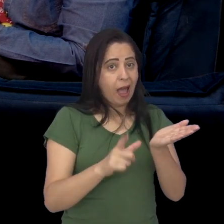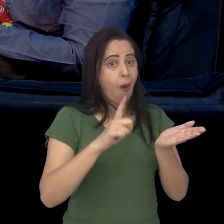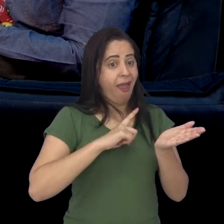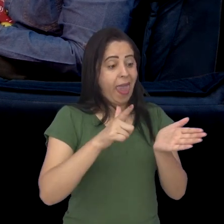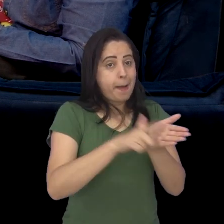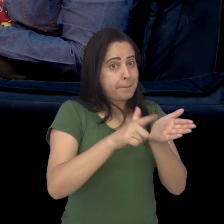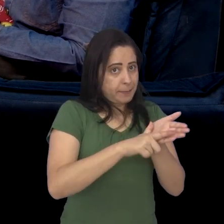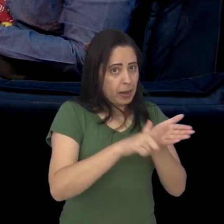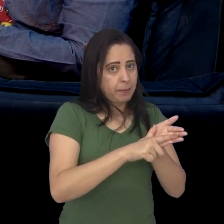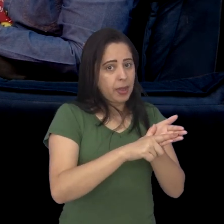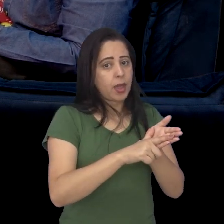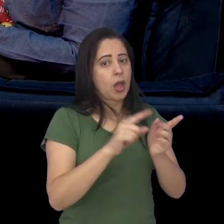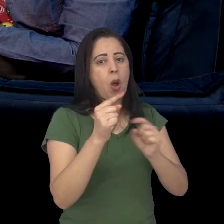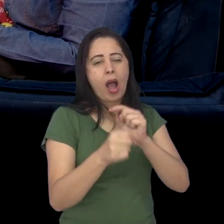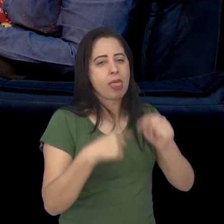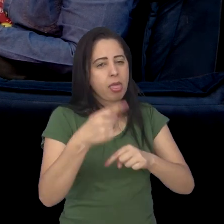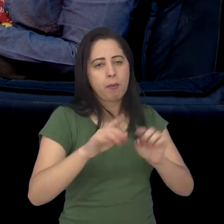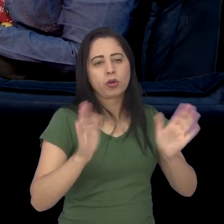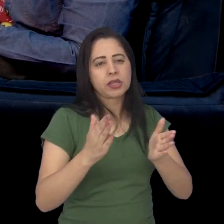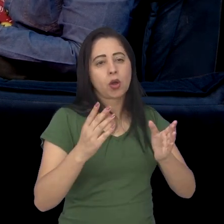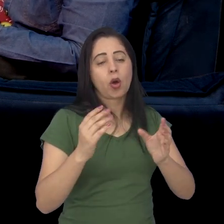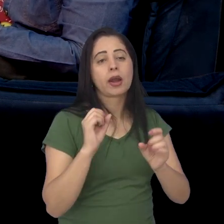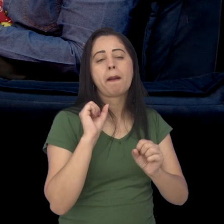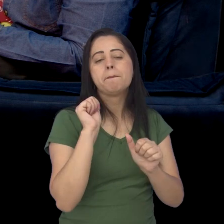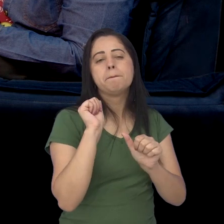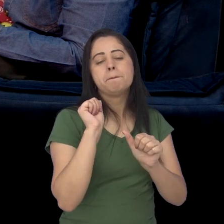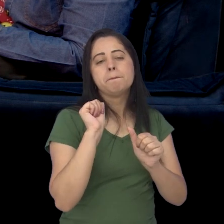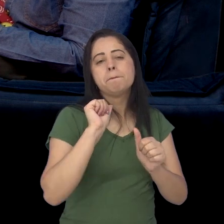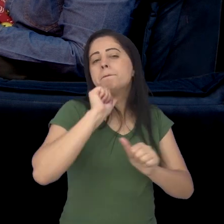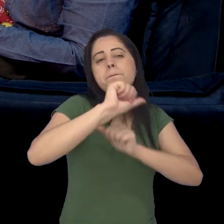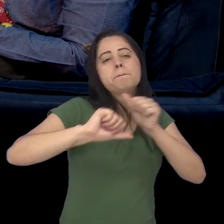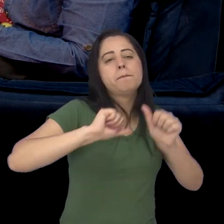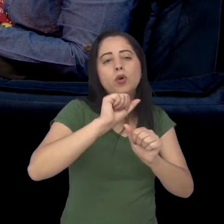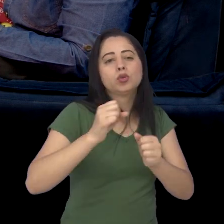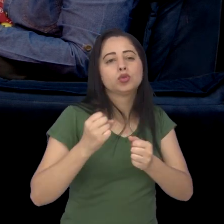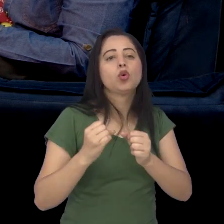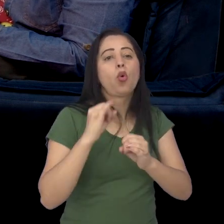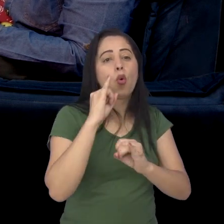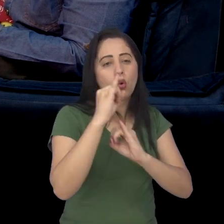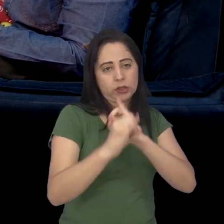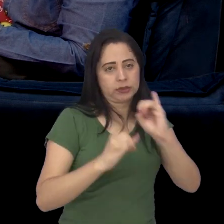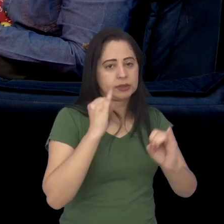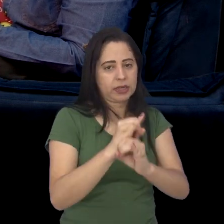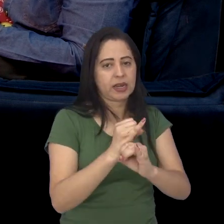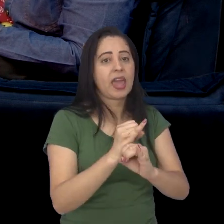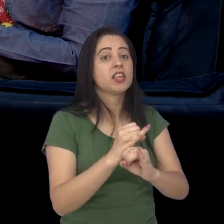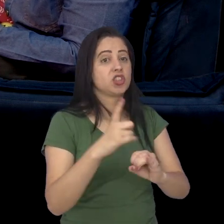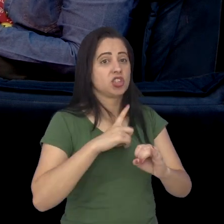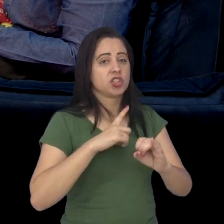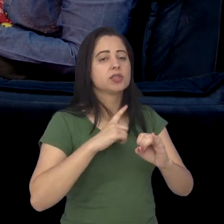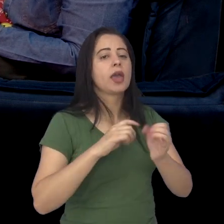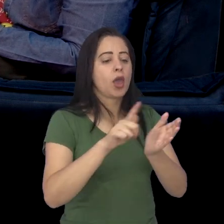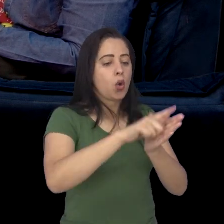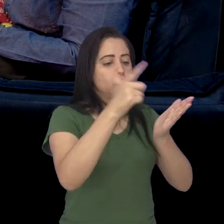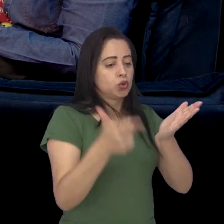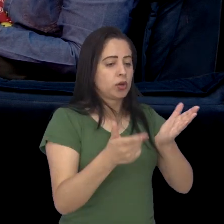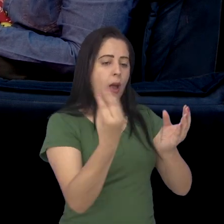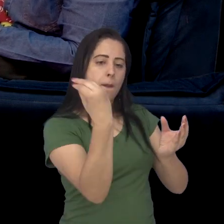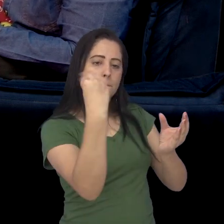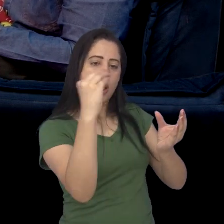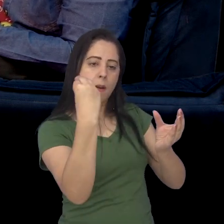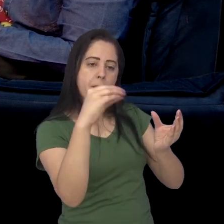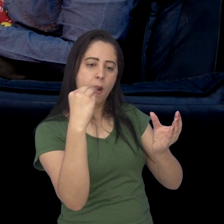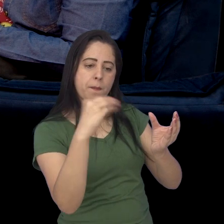e depois passou só a forma digital, a gente também tinha área destinada à ciência e tecnologia, que são a nossa base,